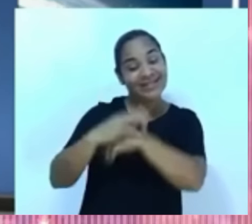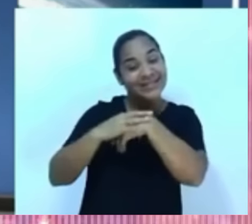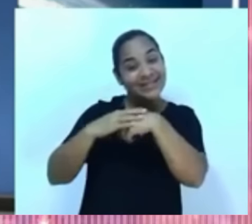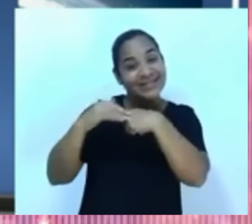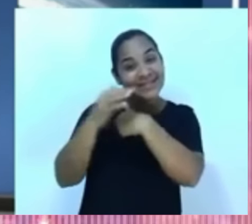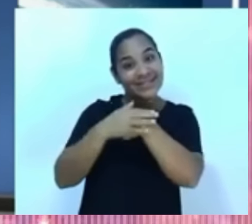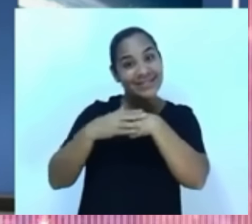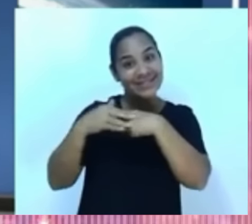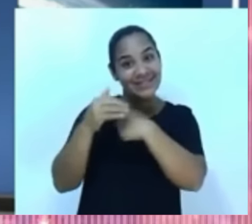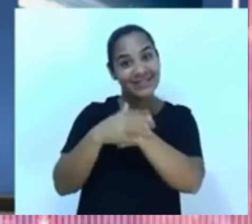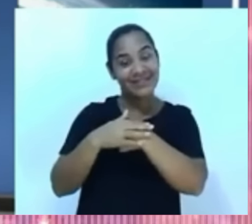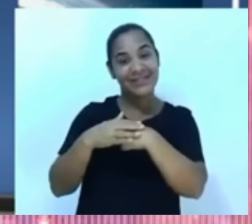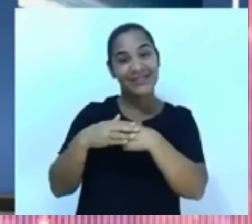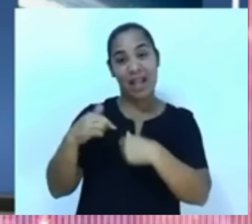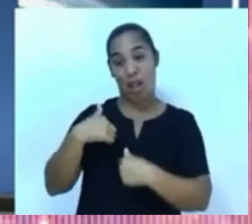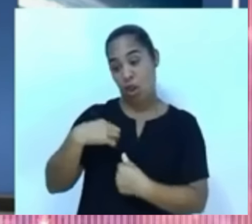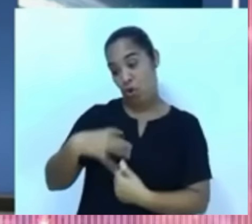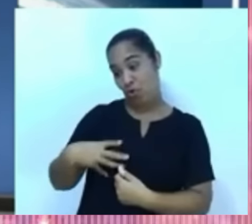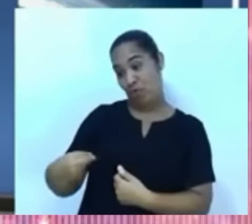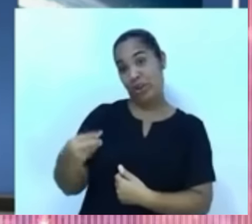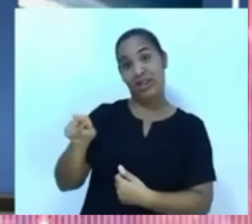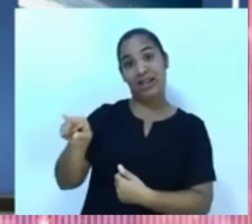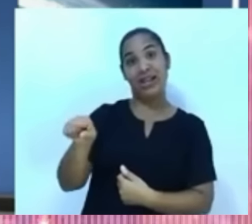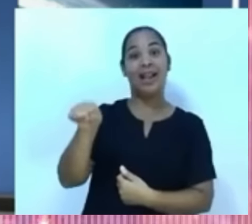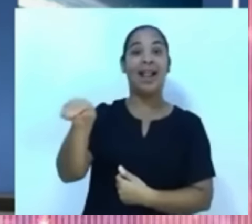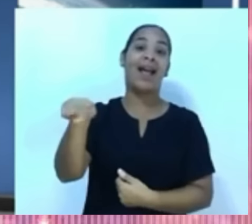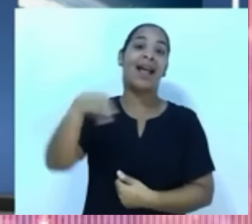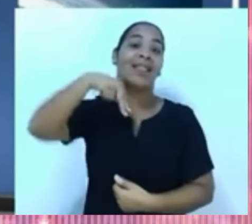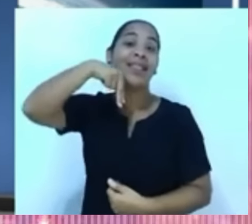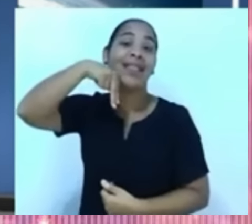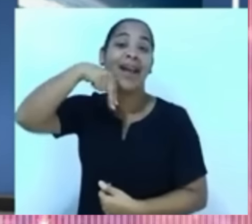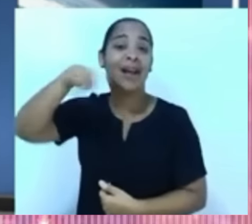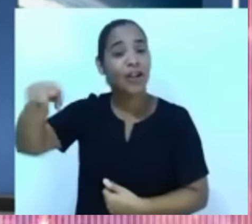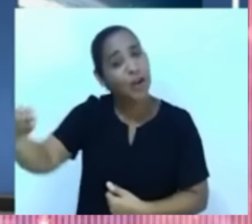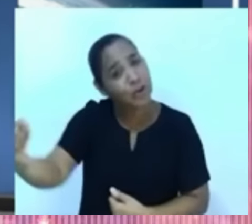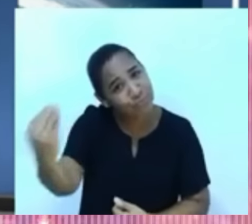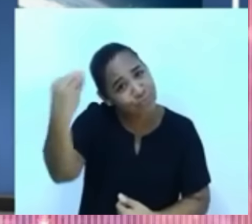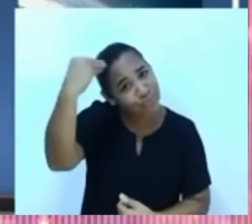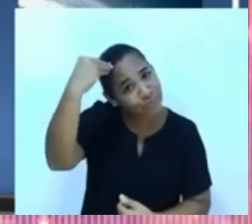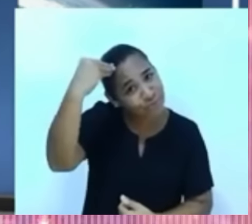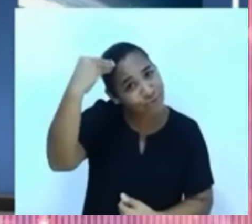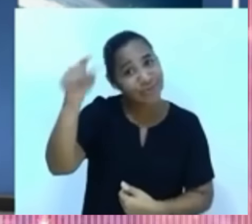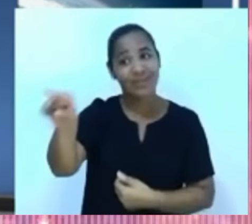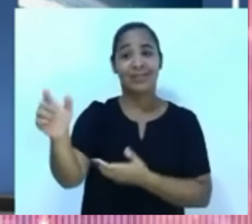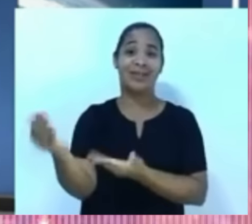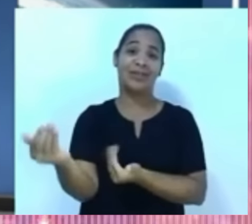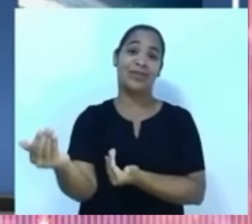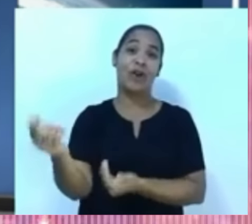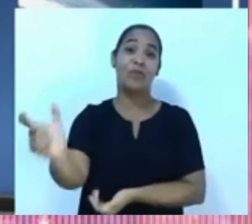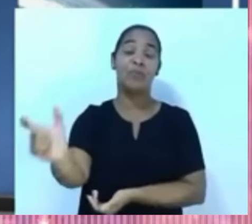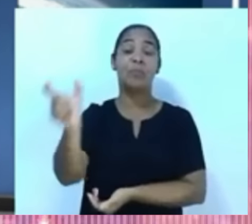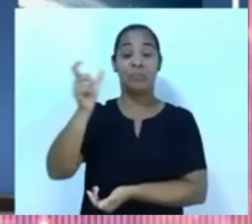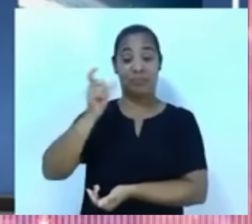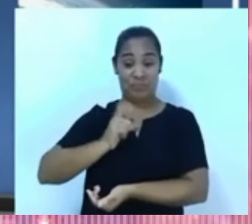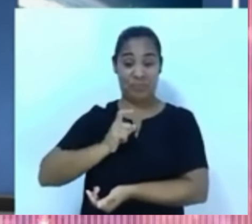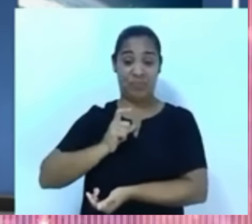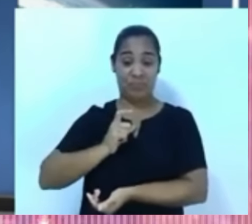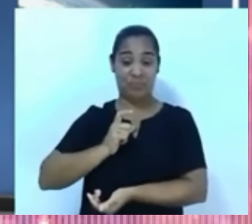filial ela pode ser minha neta e me beijou a cabeça eternamente e me disse o senhor gosta